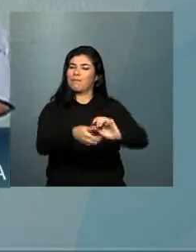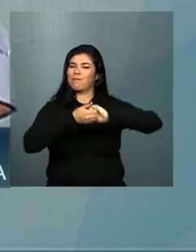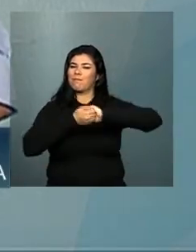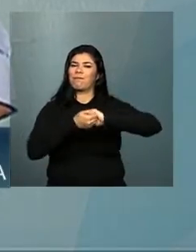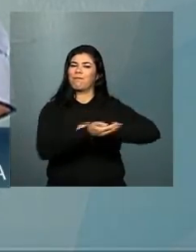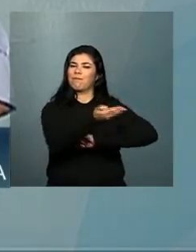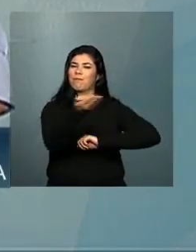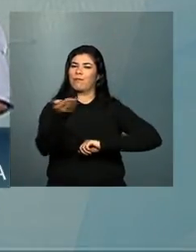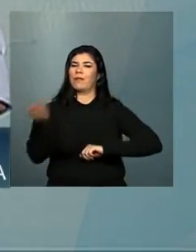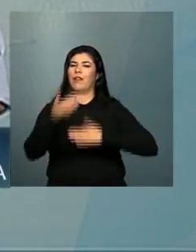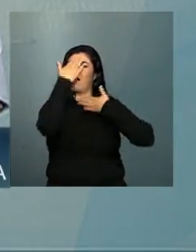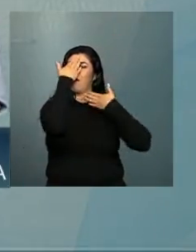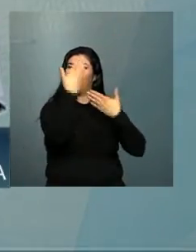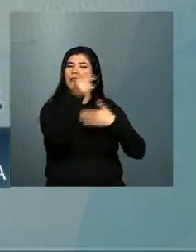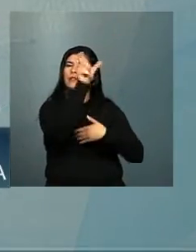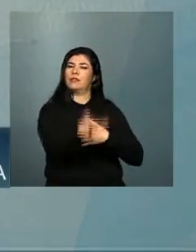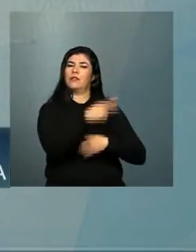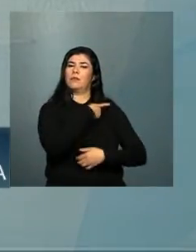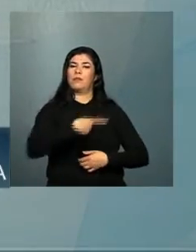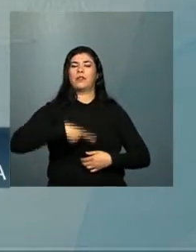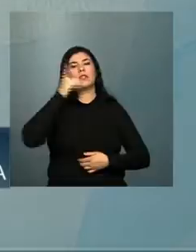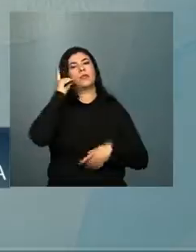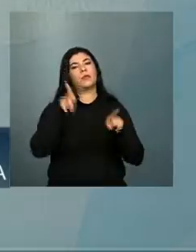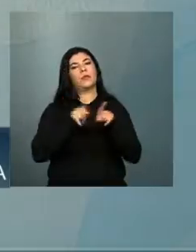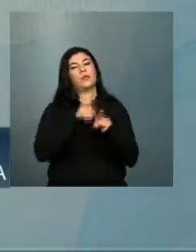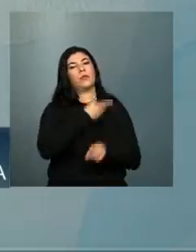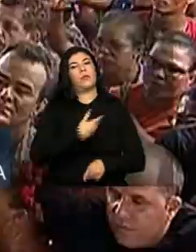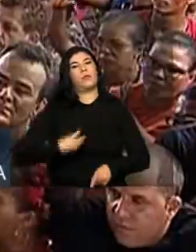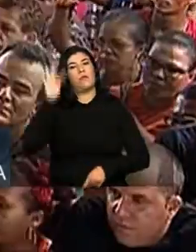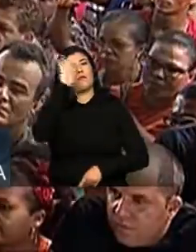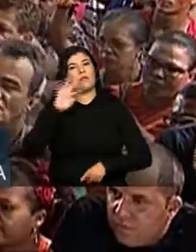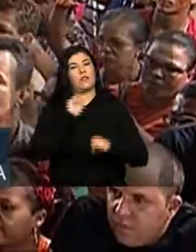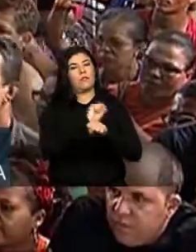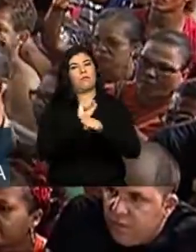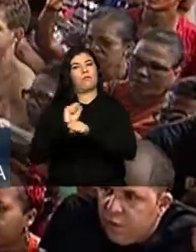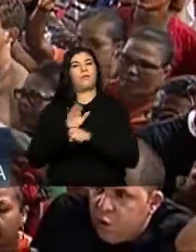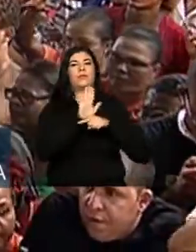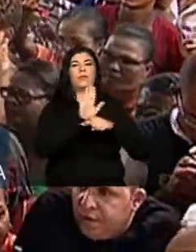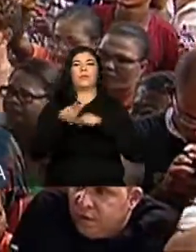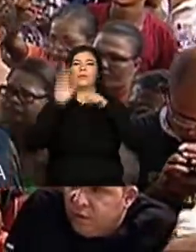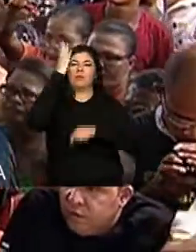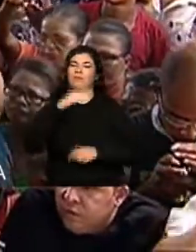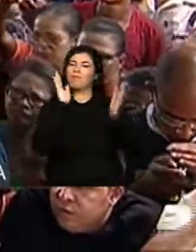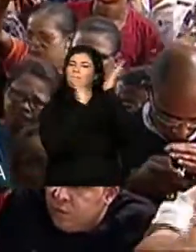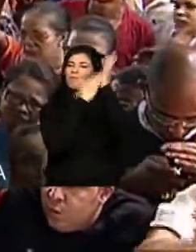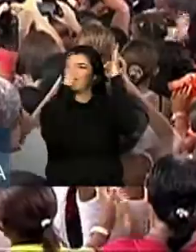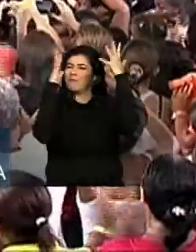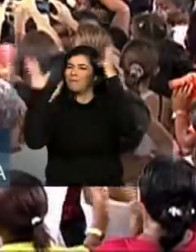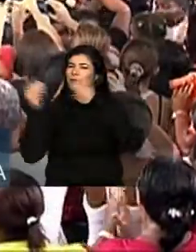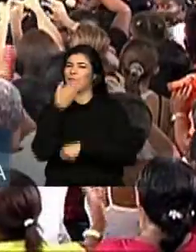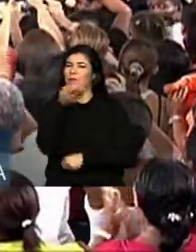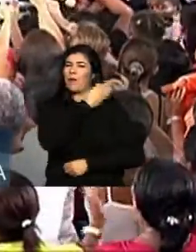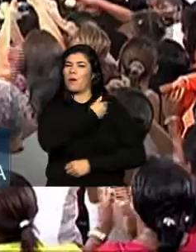cumprimentando e agradecendo a presidenta Dilma e o seu governo pelo que ela faz pelo Brasil. Parabéns, presidenta Dilma. Parabéns para a senhora,